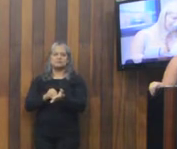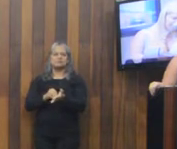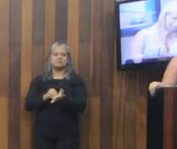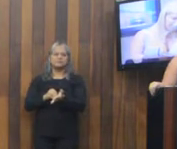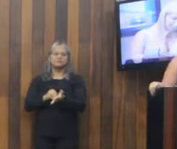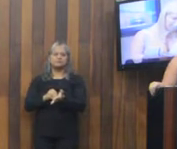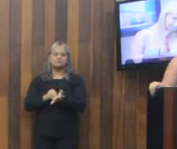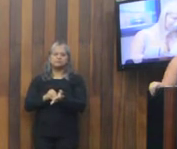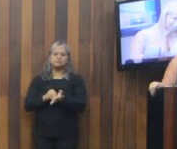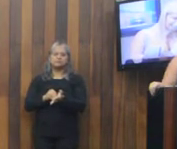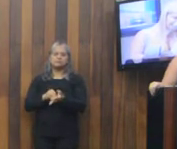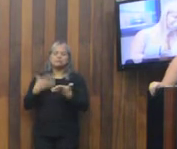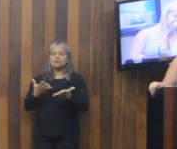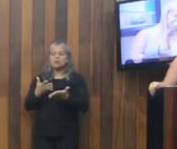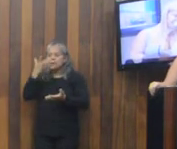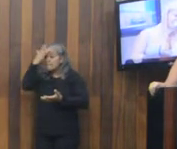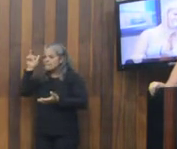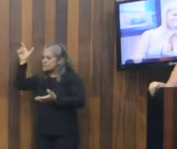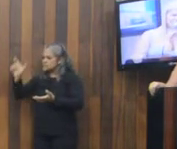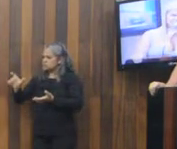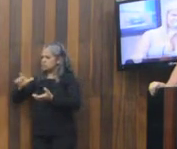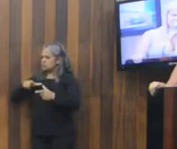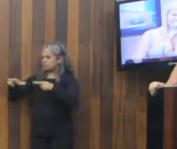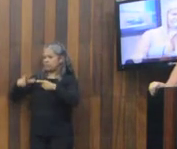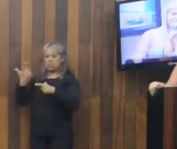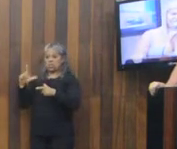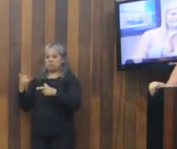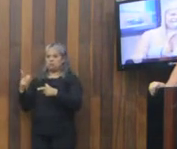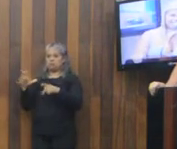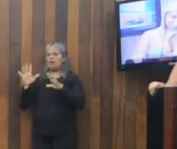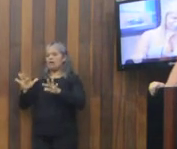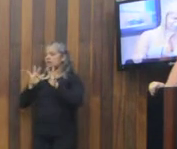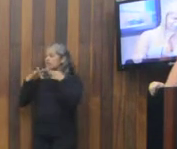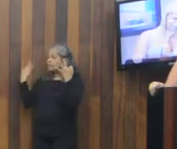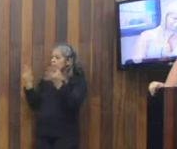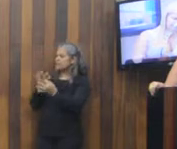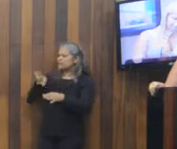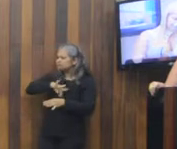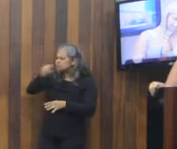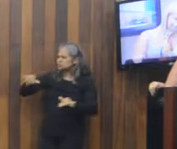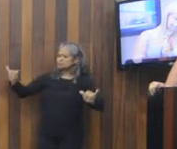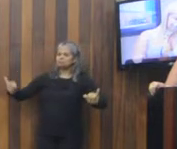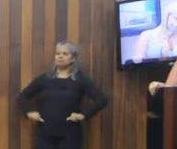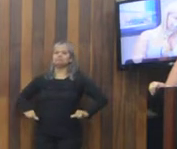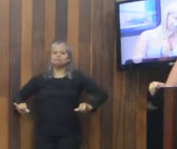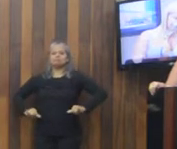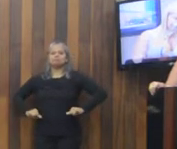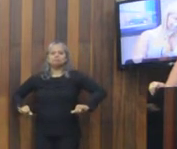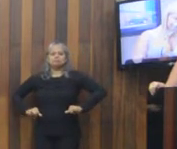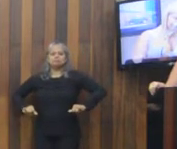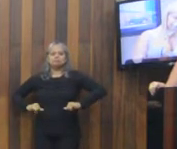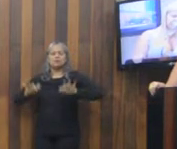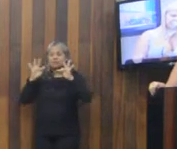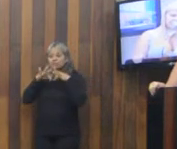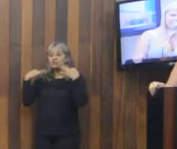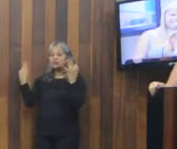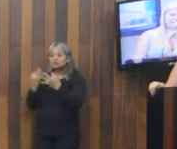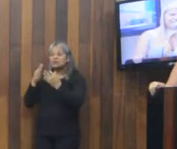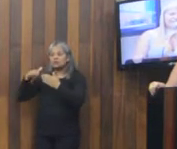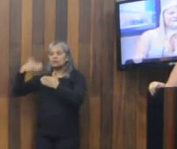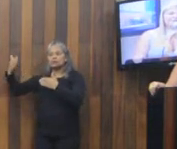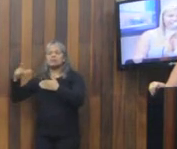quando uma pessoa está desempregada, não é só uma pessoa, é uma família que sofre. E essa família que está por trás dessa